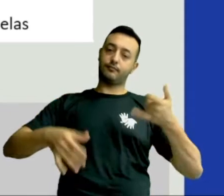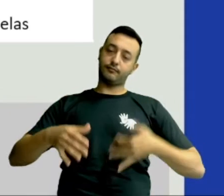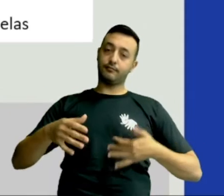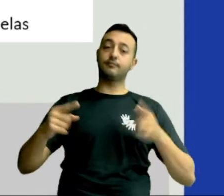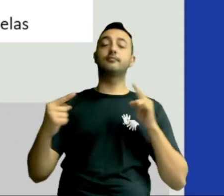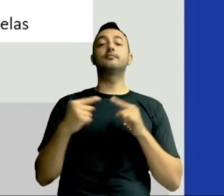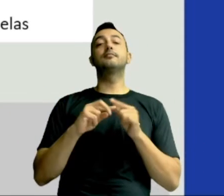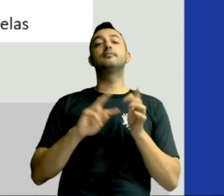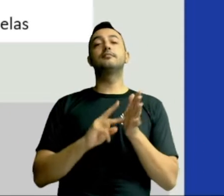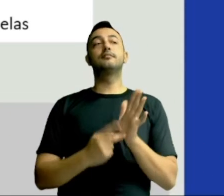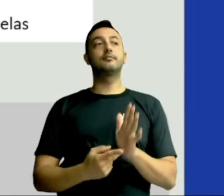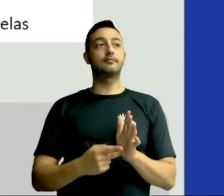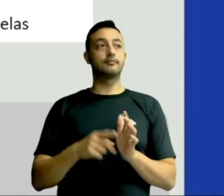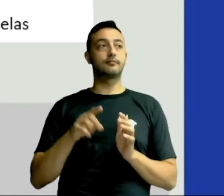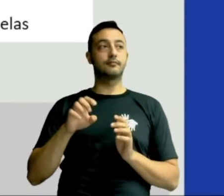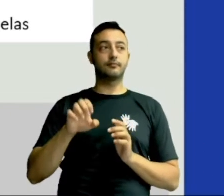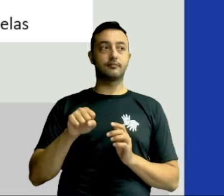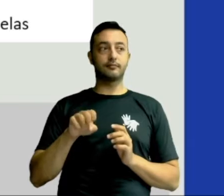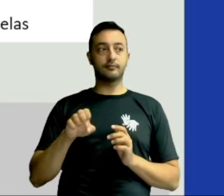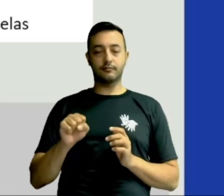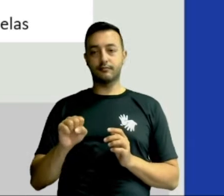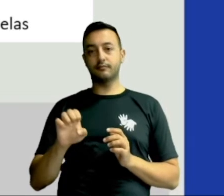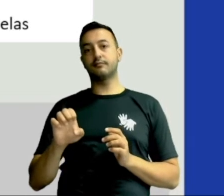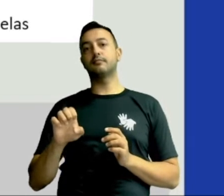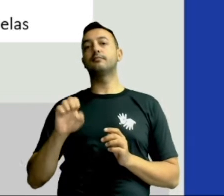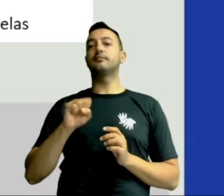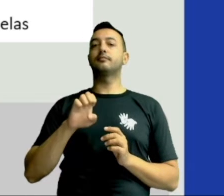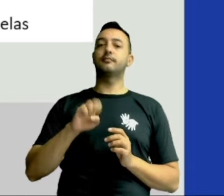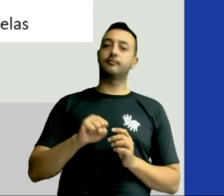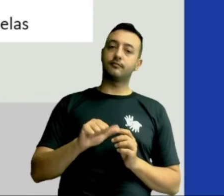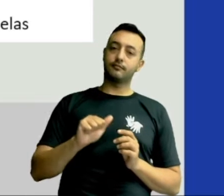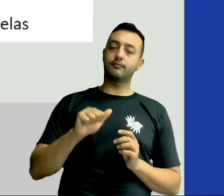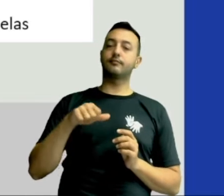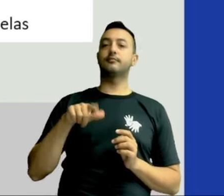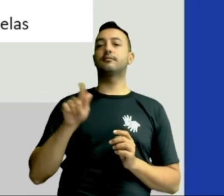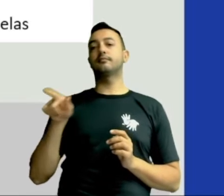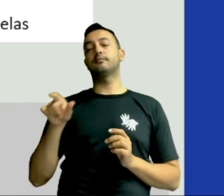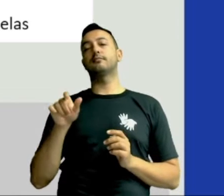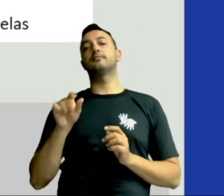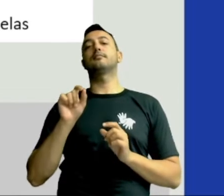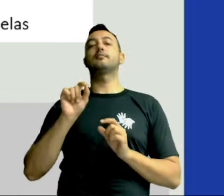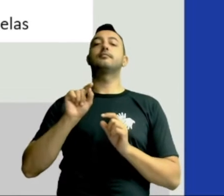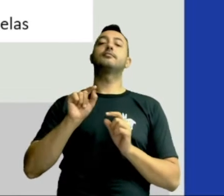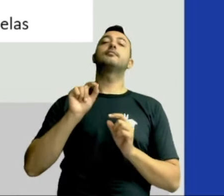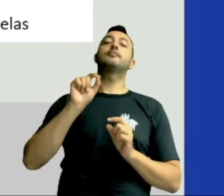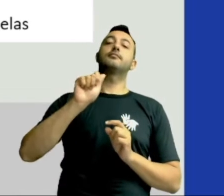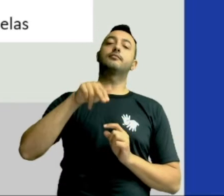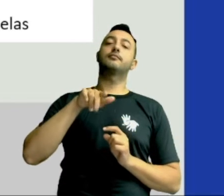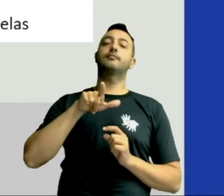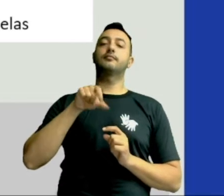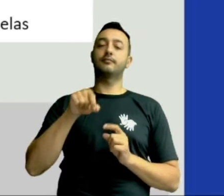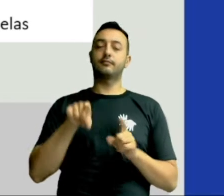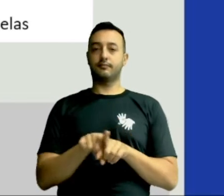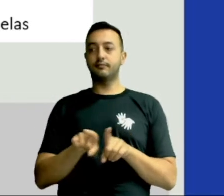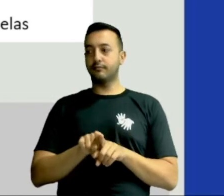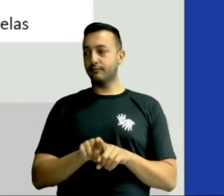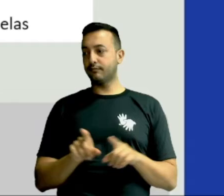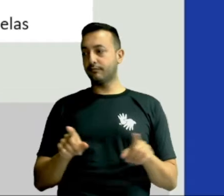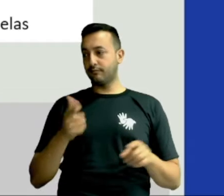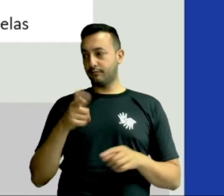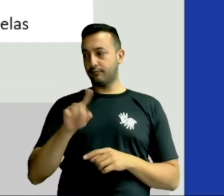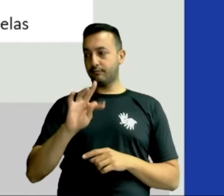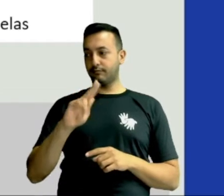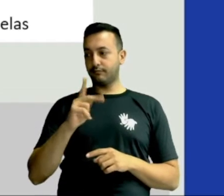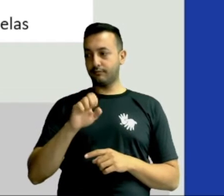que quer dizer esse essa isso aquele aquela e também aquilo Ok temos a vez